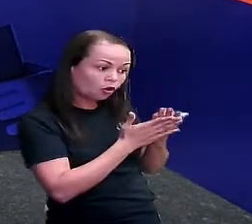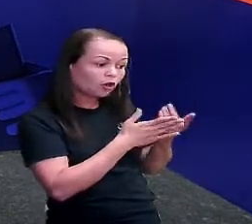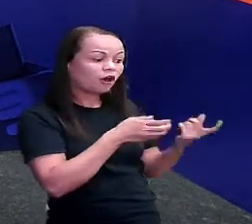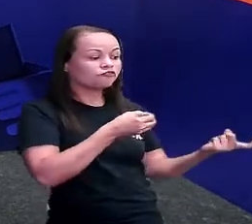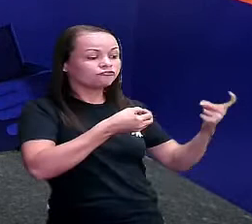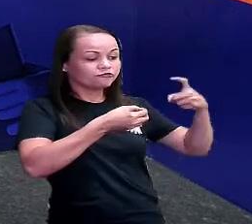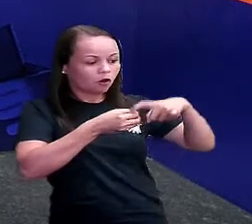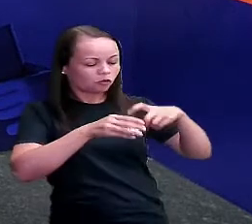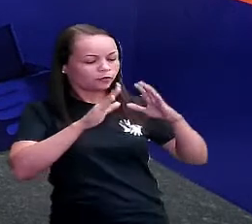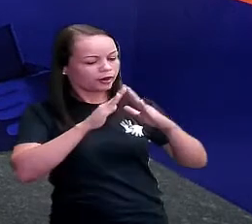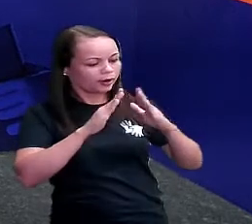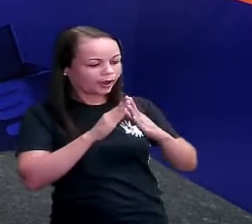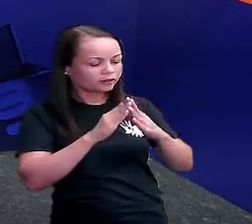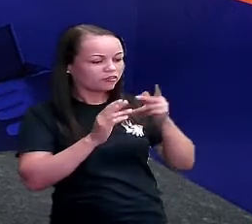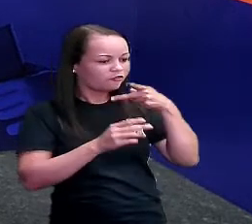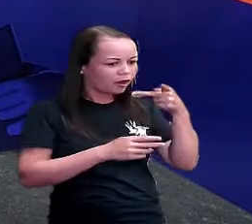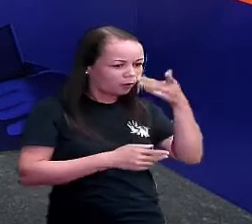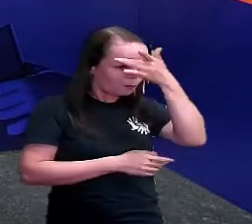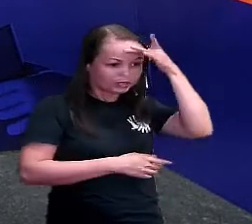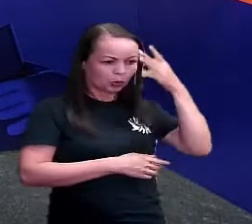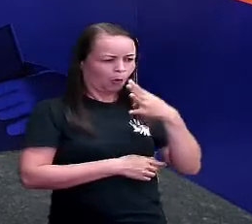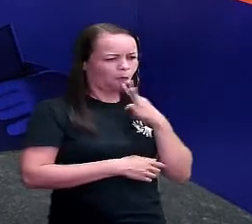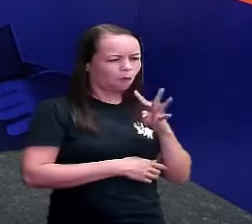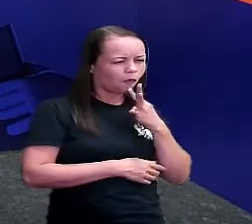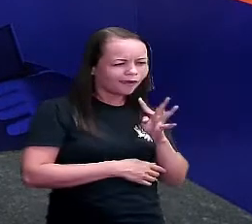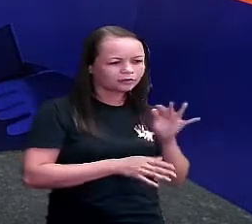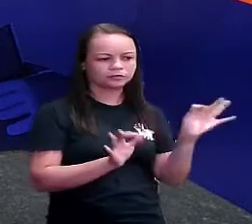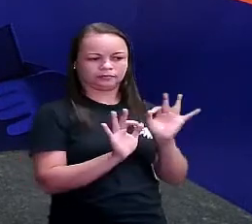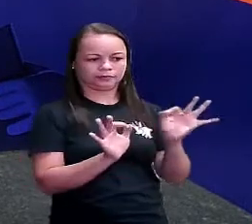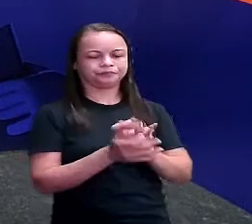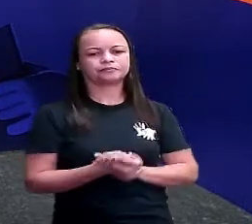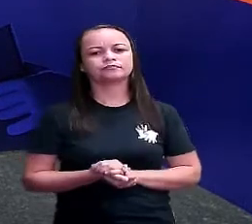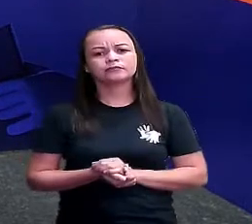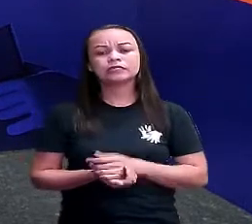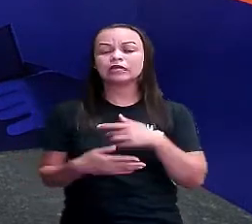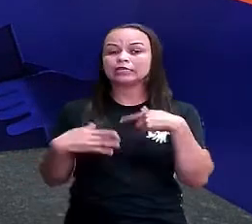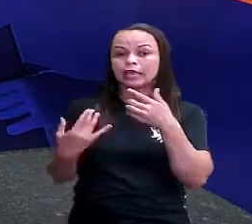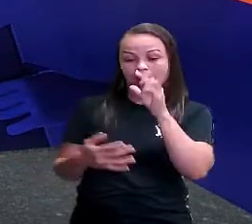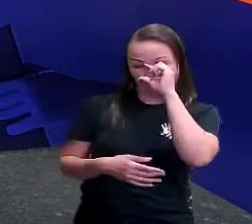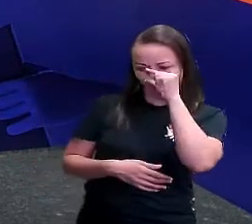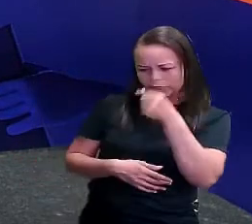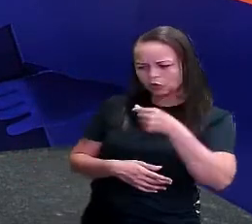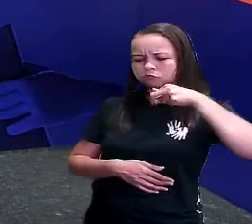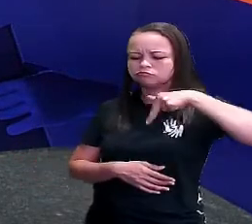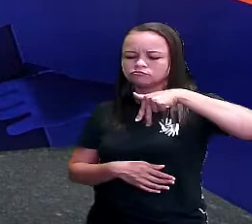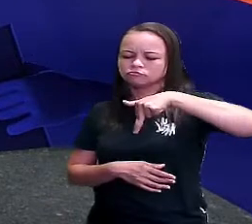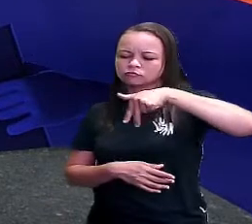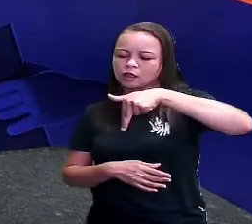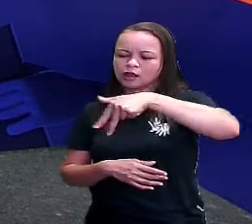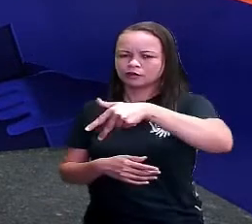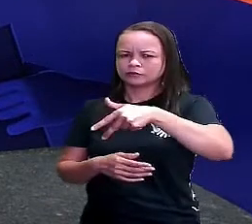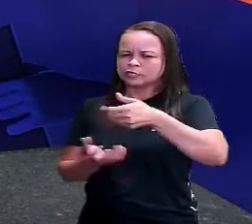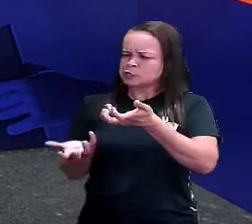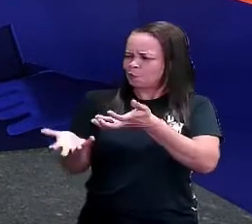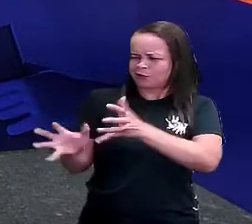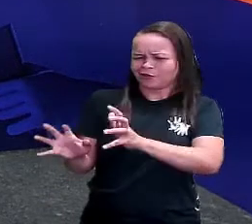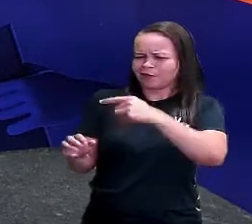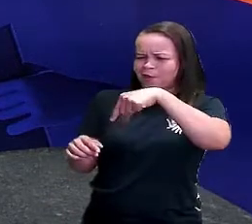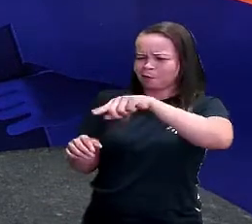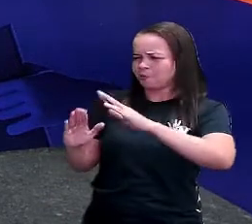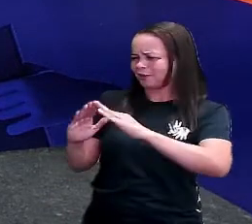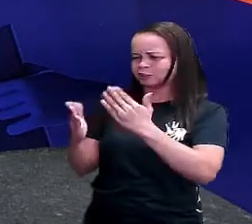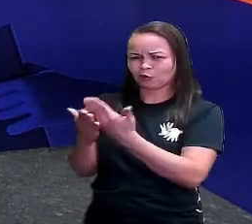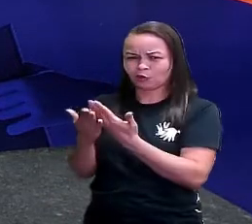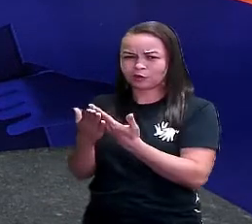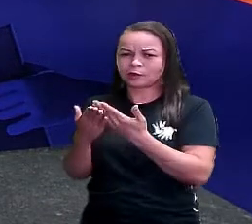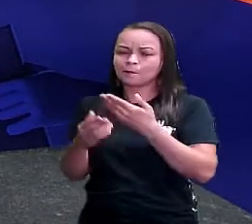fale com estranhos. E assim Pinóquio foi caminhando, mas ele nem queria ir para a escola. Ele preferia ficar brincando lá